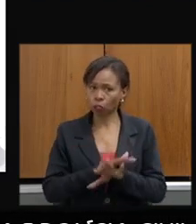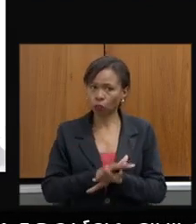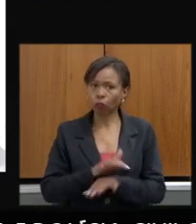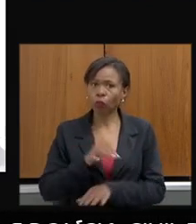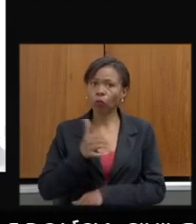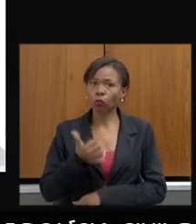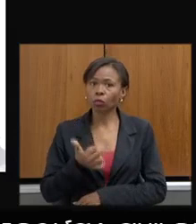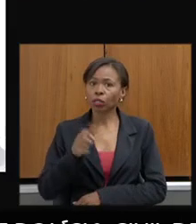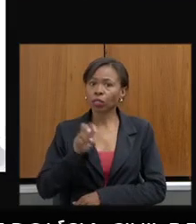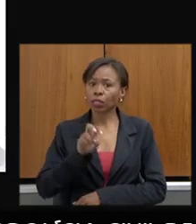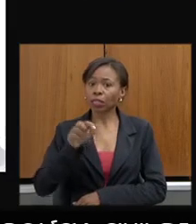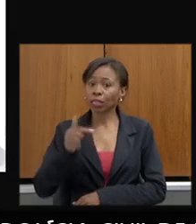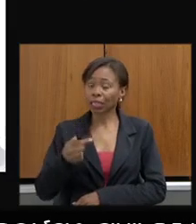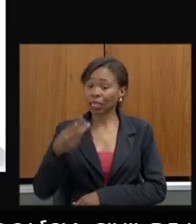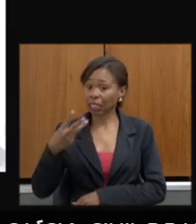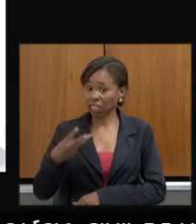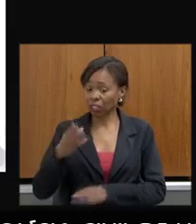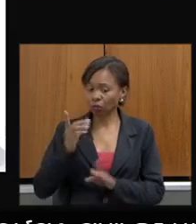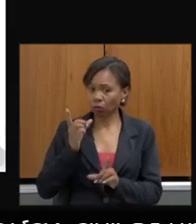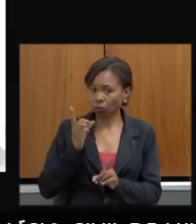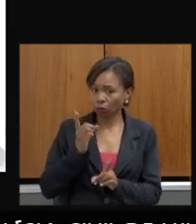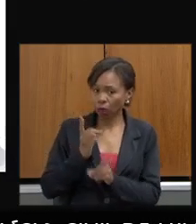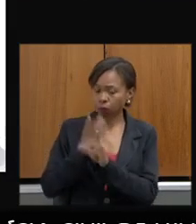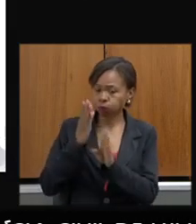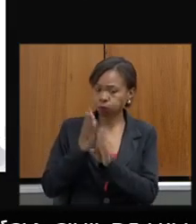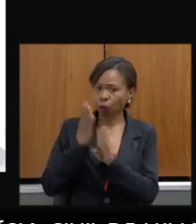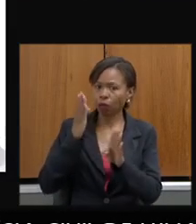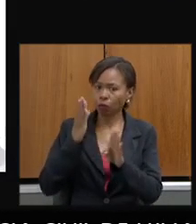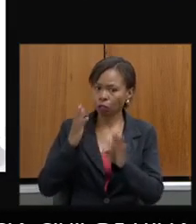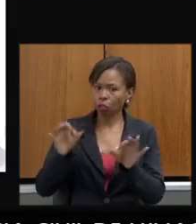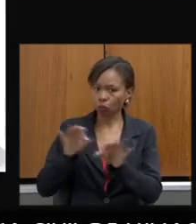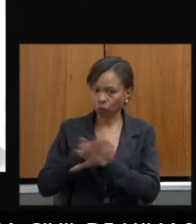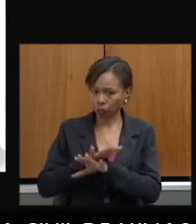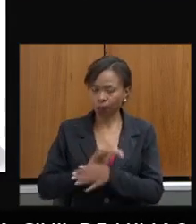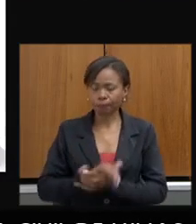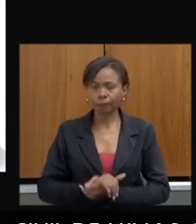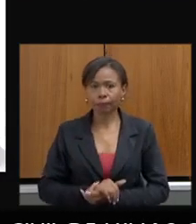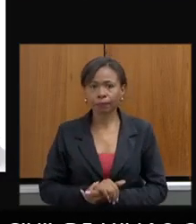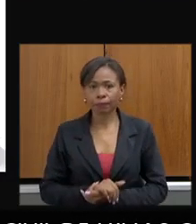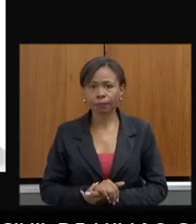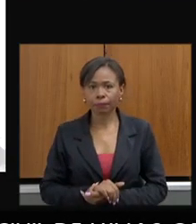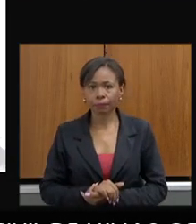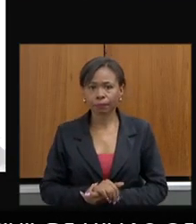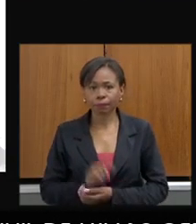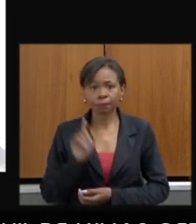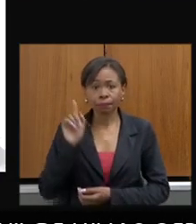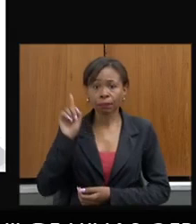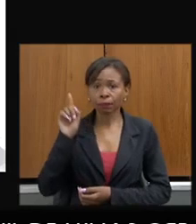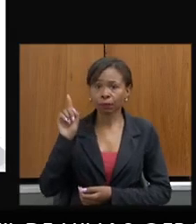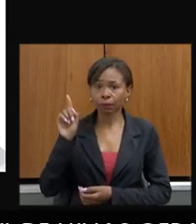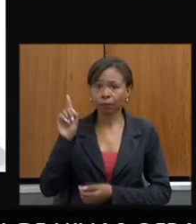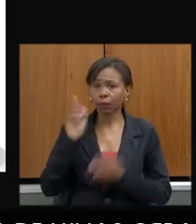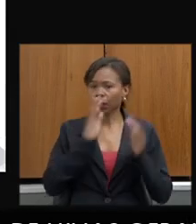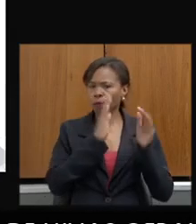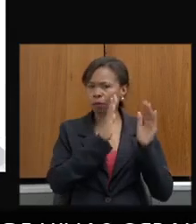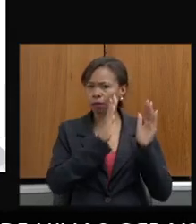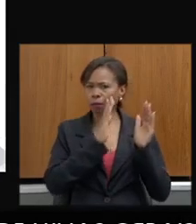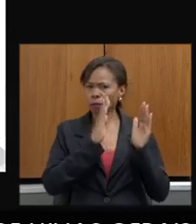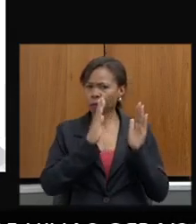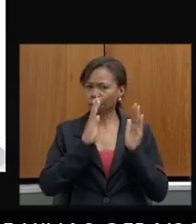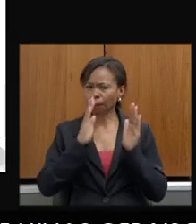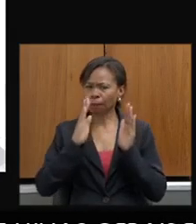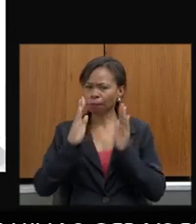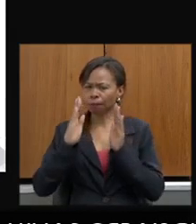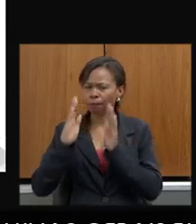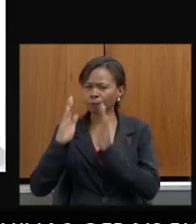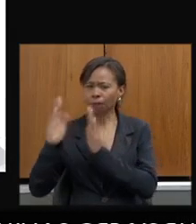concluídos e elucidados pode passar aqui nós temos uma exposição também porque nós temos